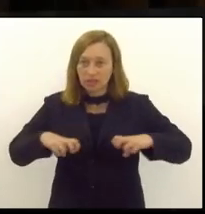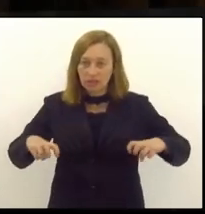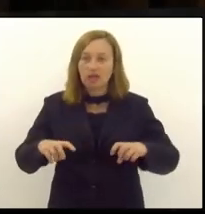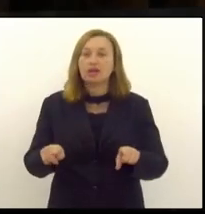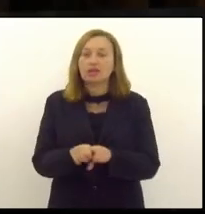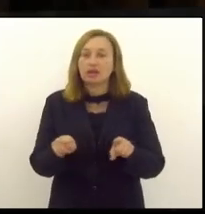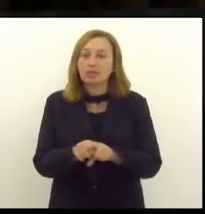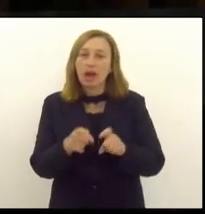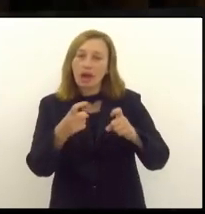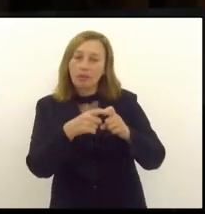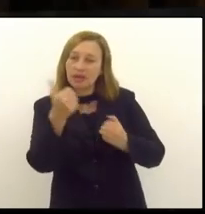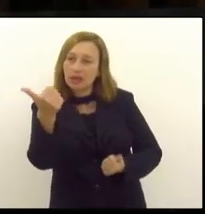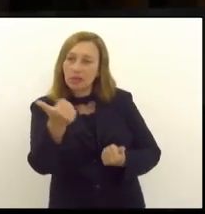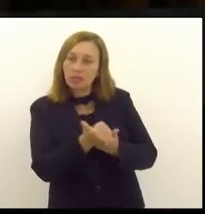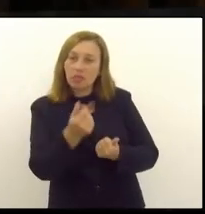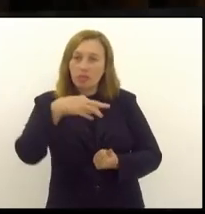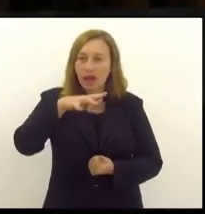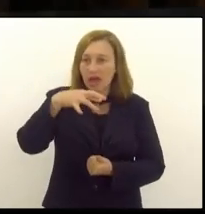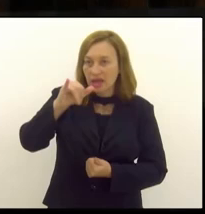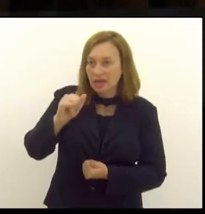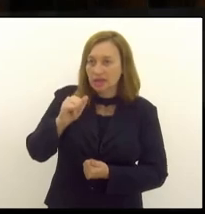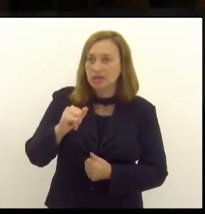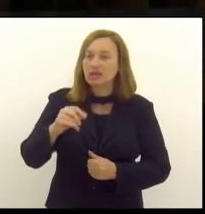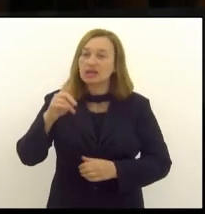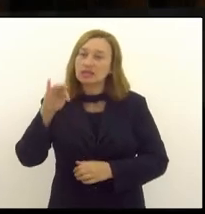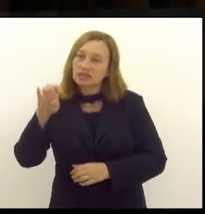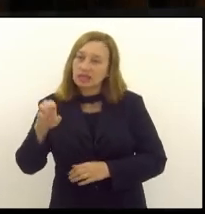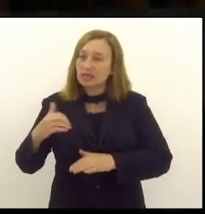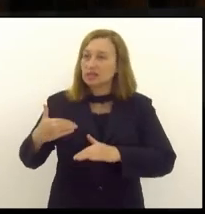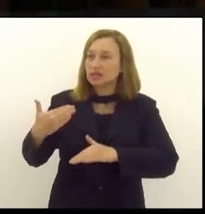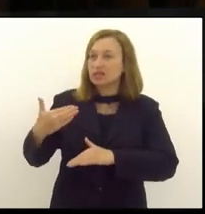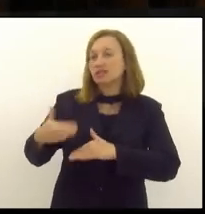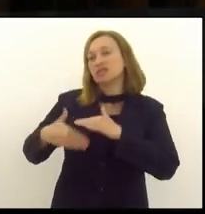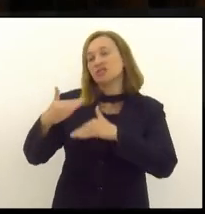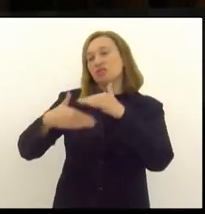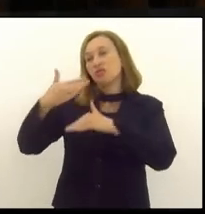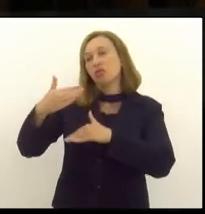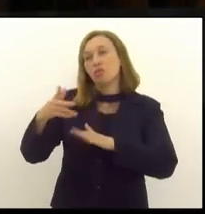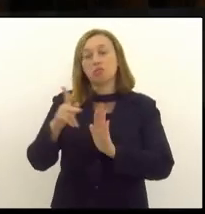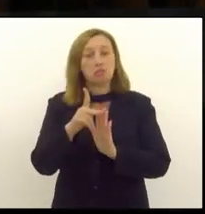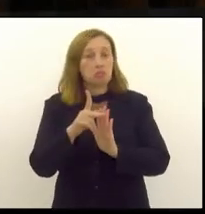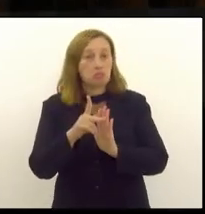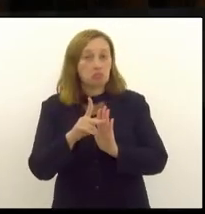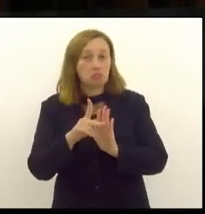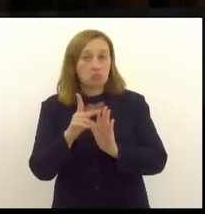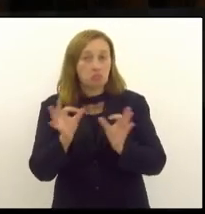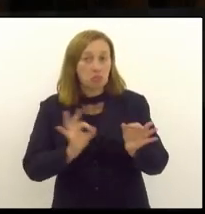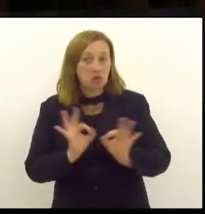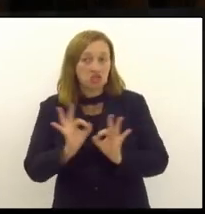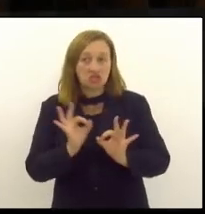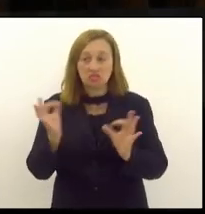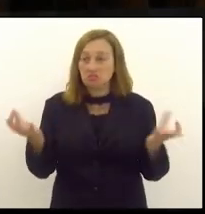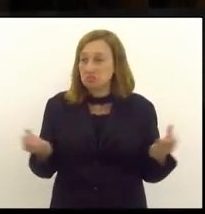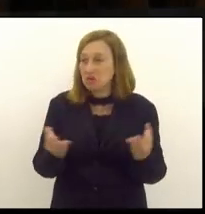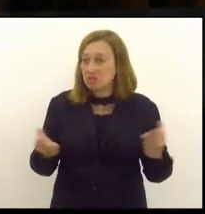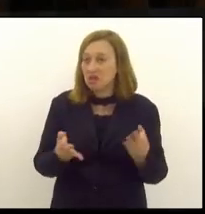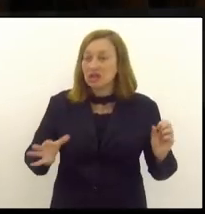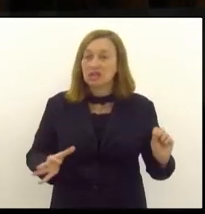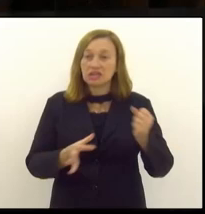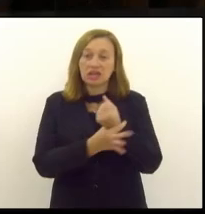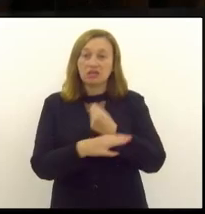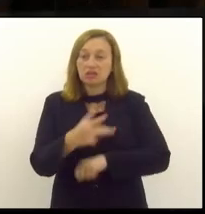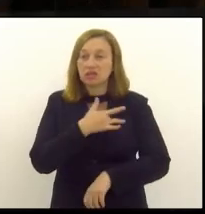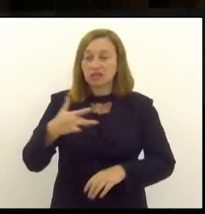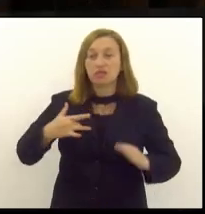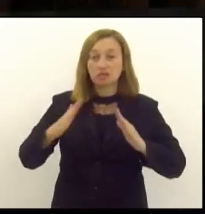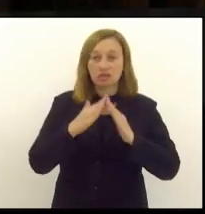médica doutora Maria Cristina, Sirlene desenvolveu um projeto que eu considero belíssimo, que chama Projeto Segurança e Saúde nas